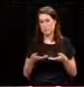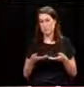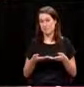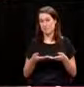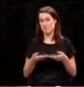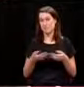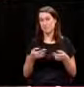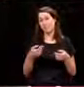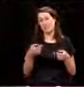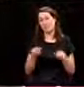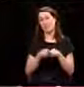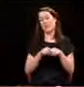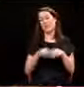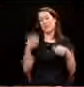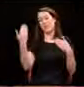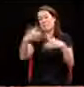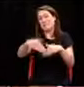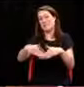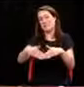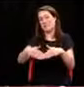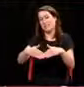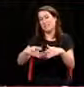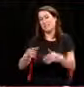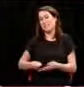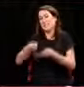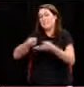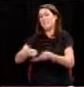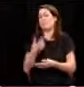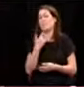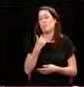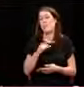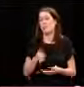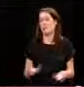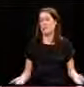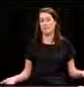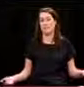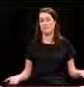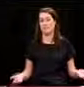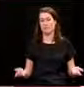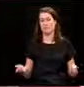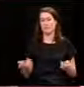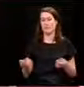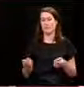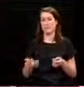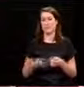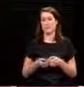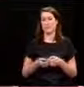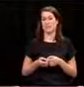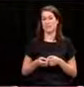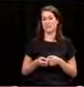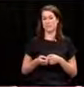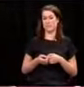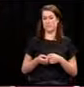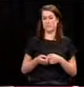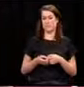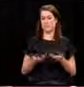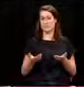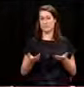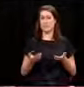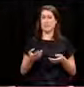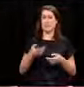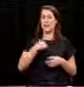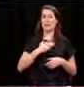de investimentos e que faz com que os orçamentos vão diretamente para aquilo que é o core da empresa e fica sempre um